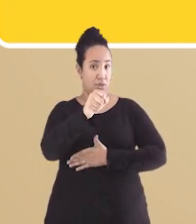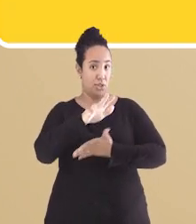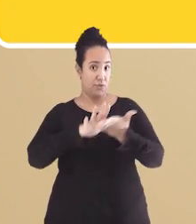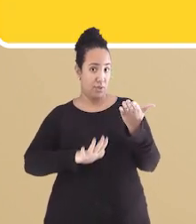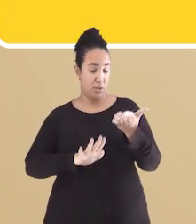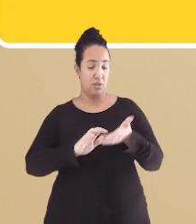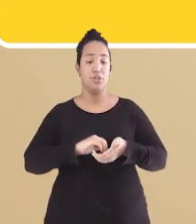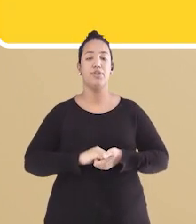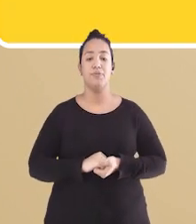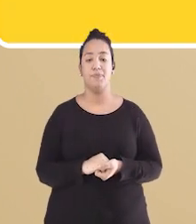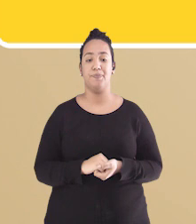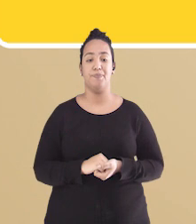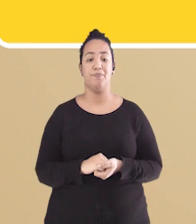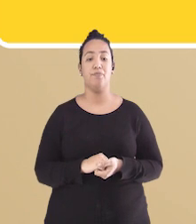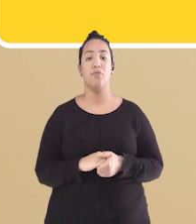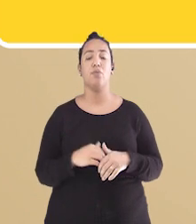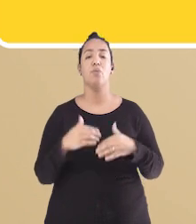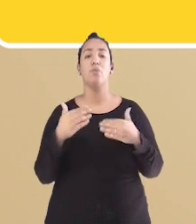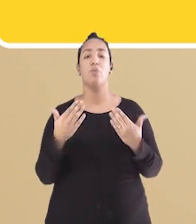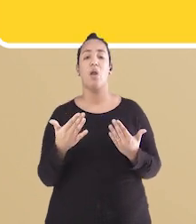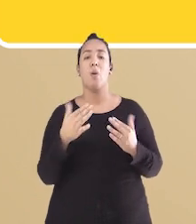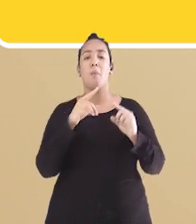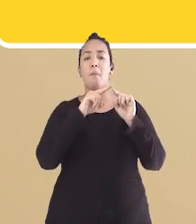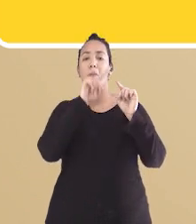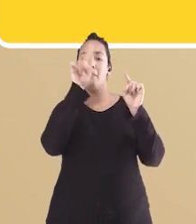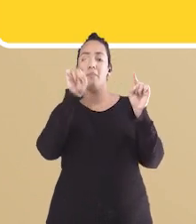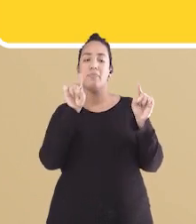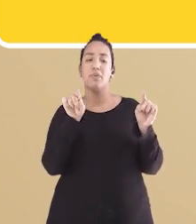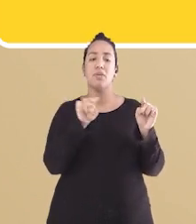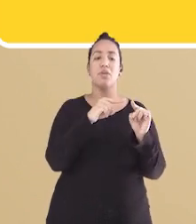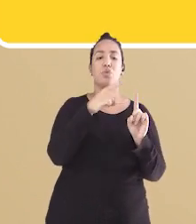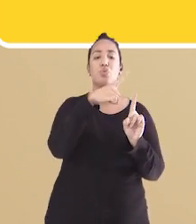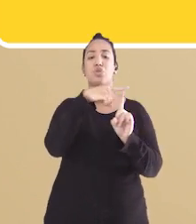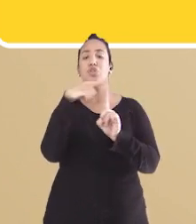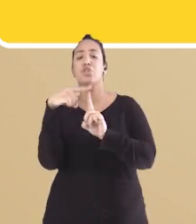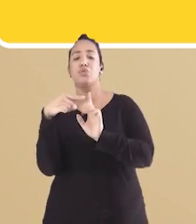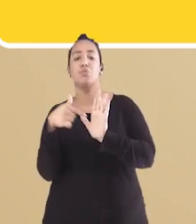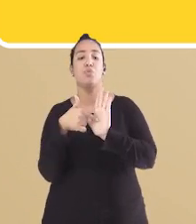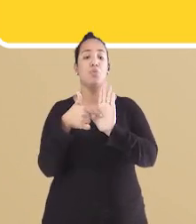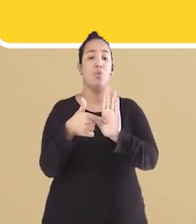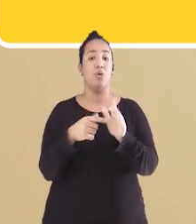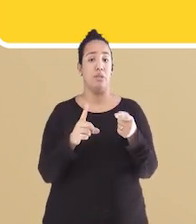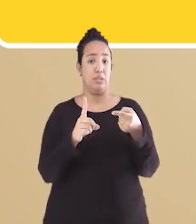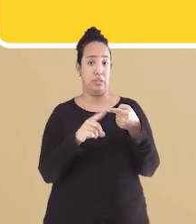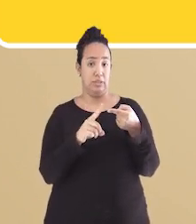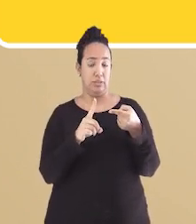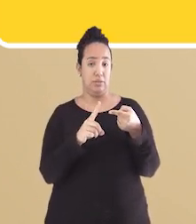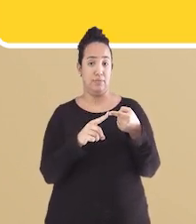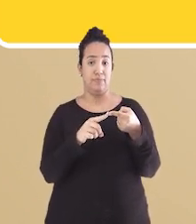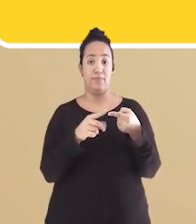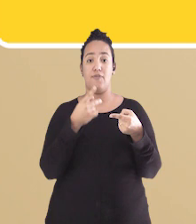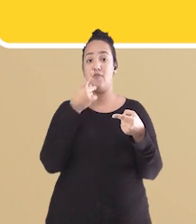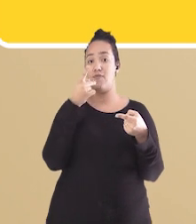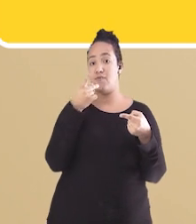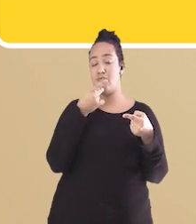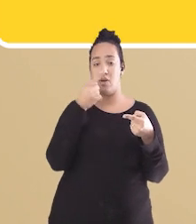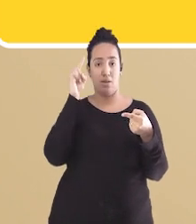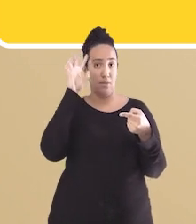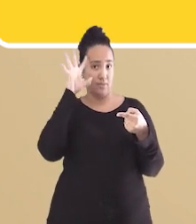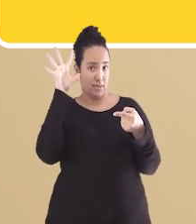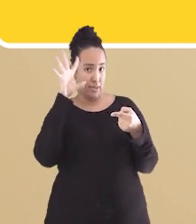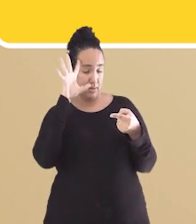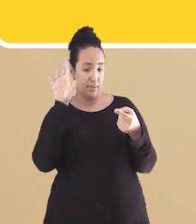Questão 2. Quais são os tipos de balões que aparecem nessa tirinha? Letra A, fala e